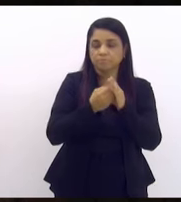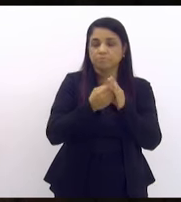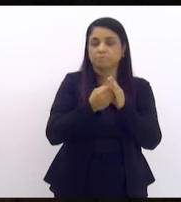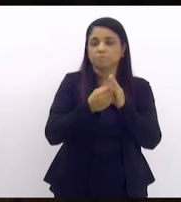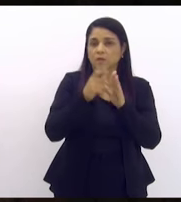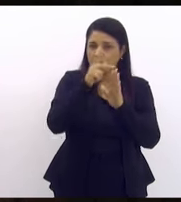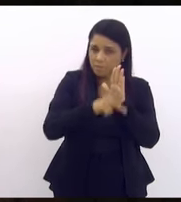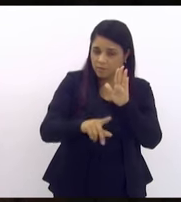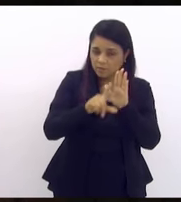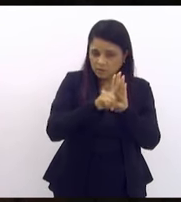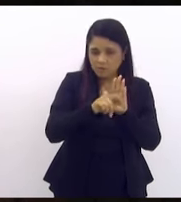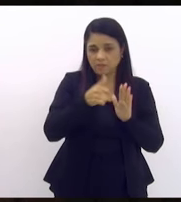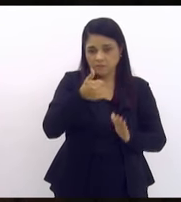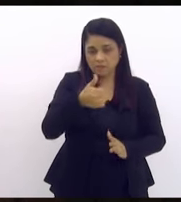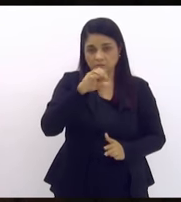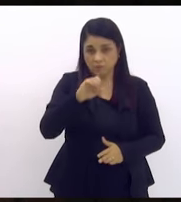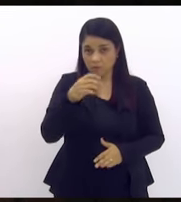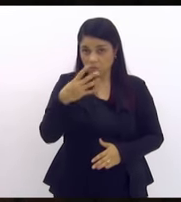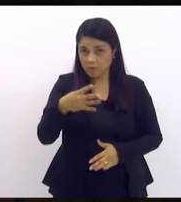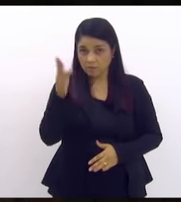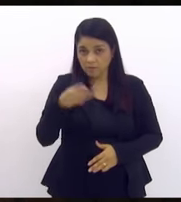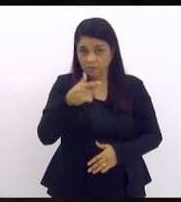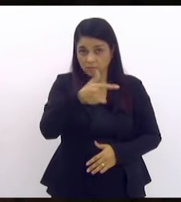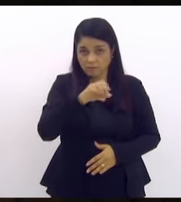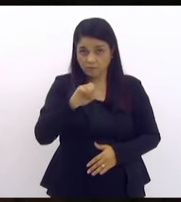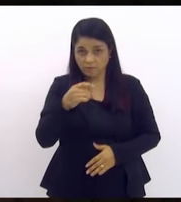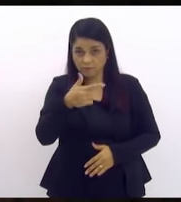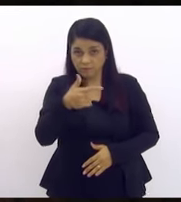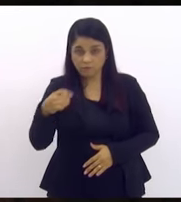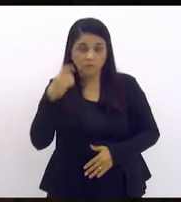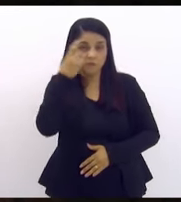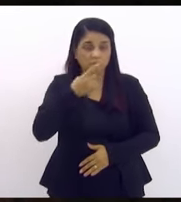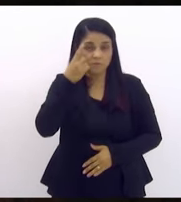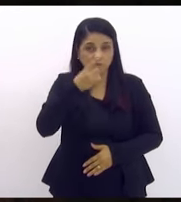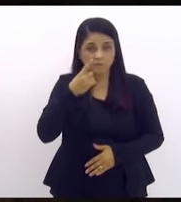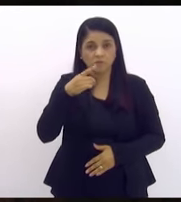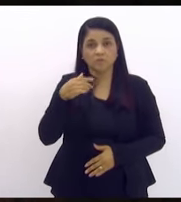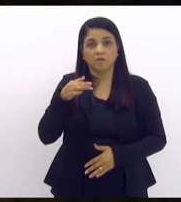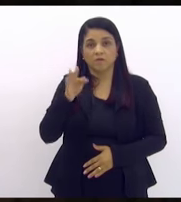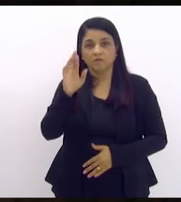lei número 104 de 23, de autoria dos deputados